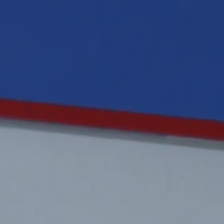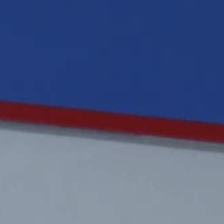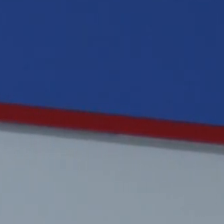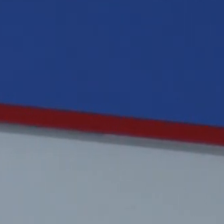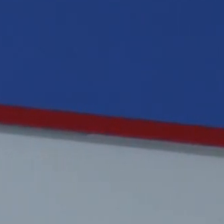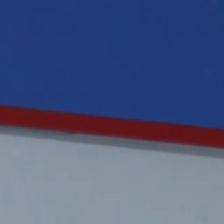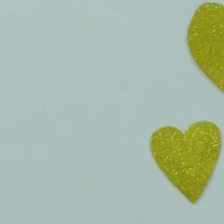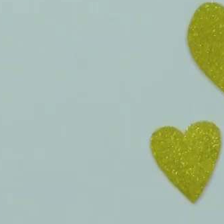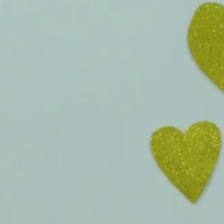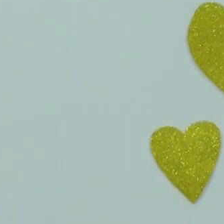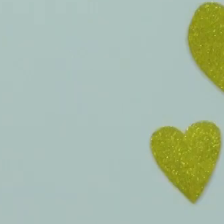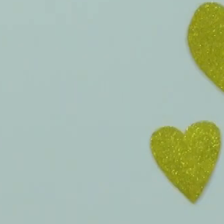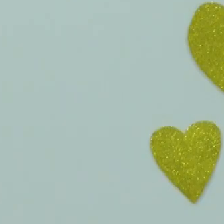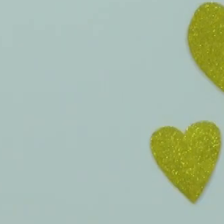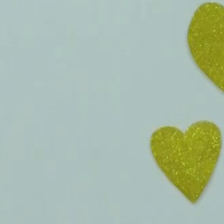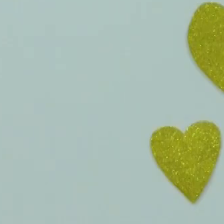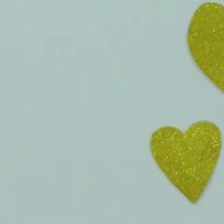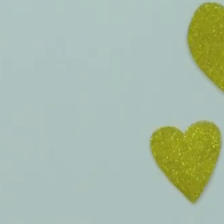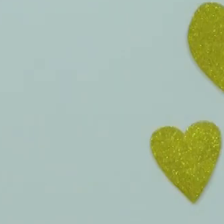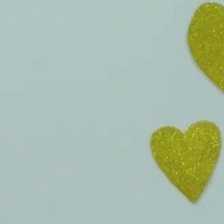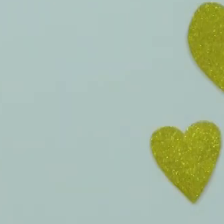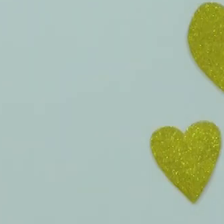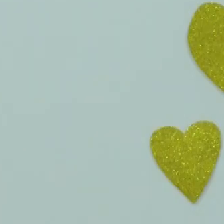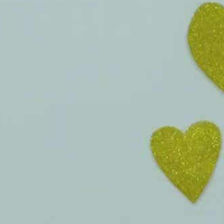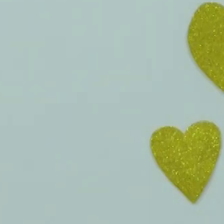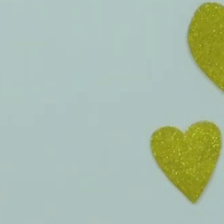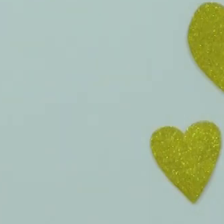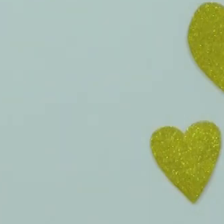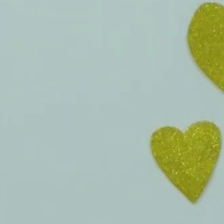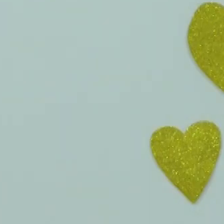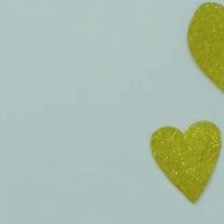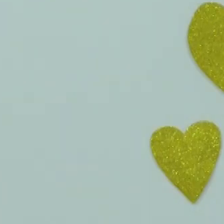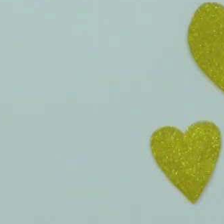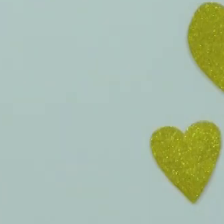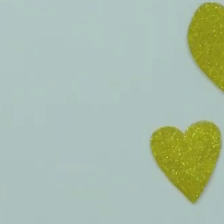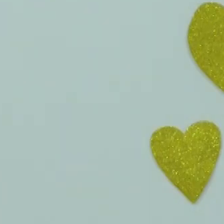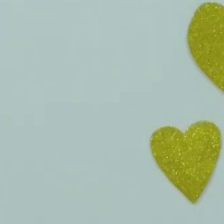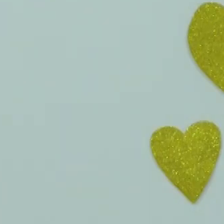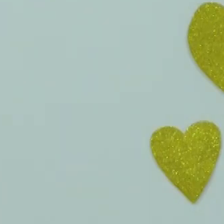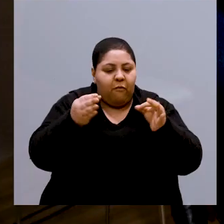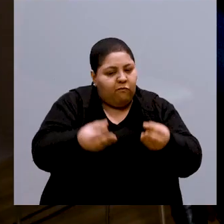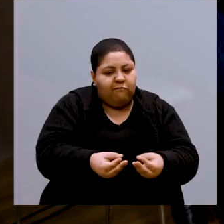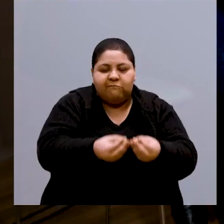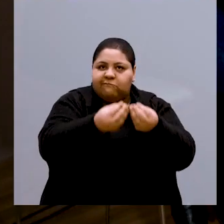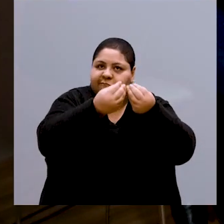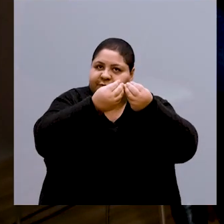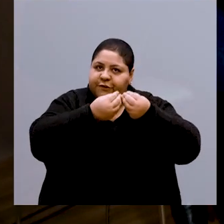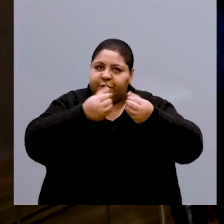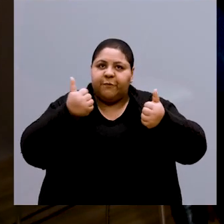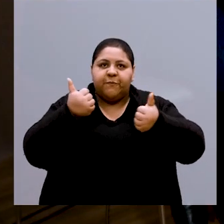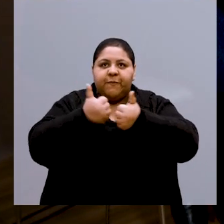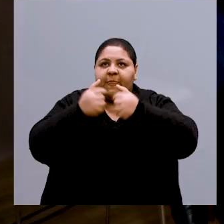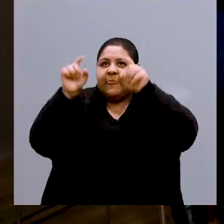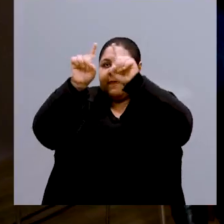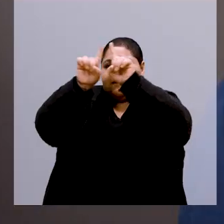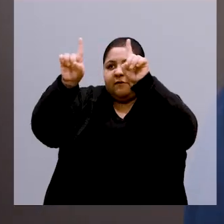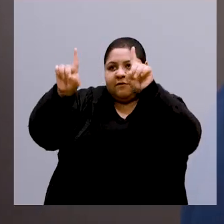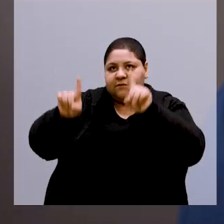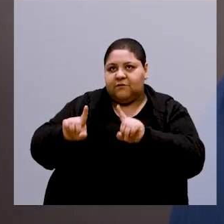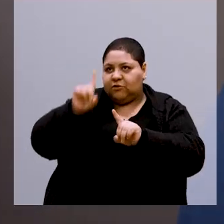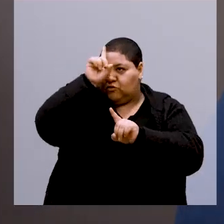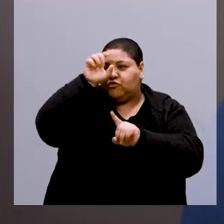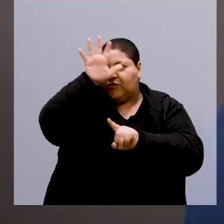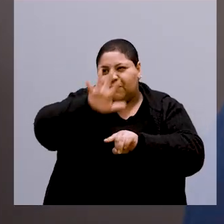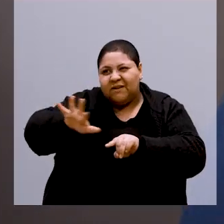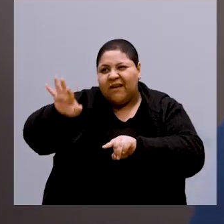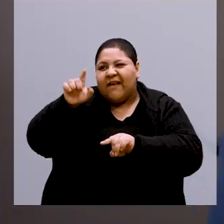em funcionamento. A gente já tinha toda a parte dos equipamentos, que o Rotary foi incrível e trouxe, né, junto com essa equipe do Hospital